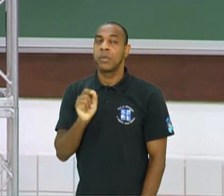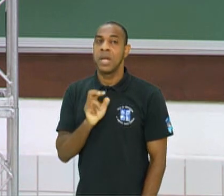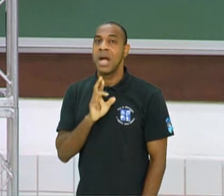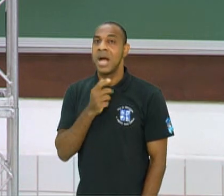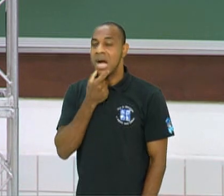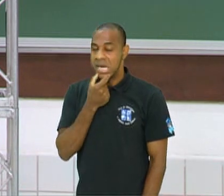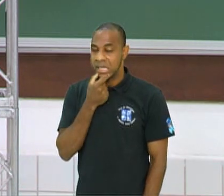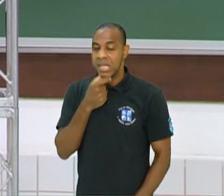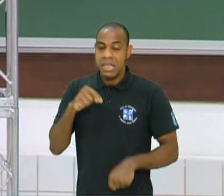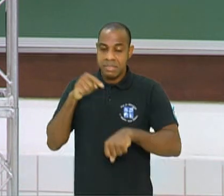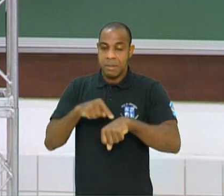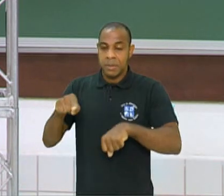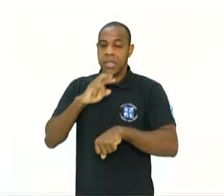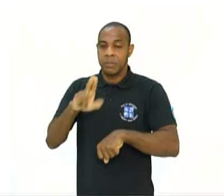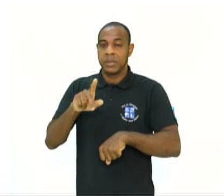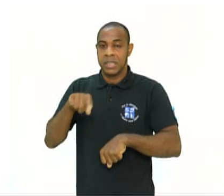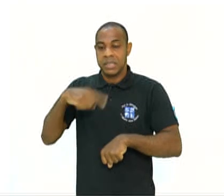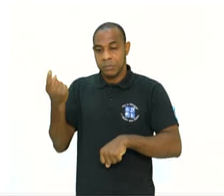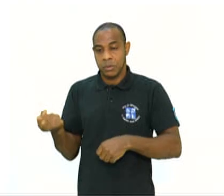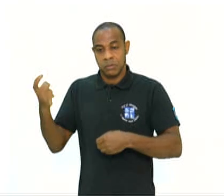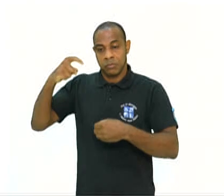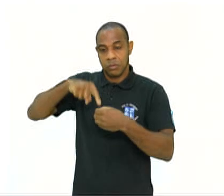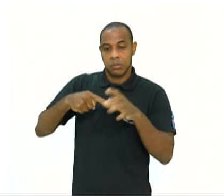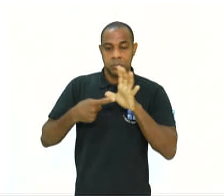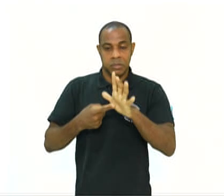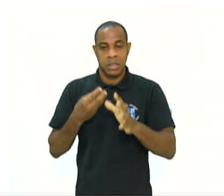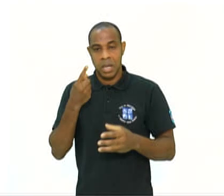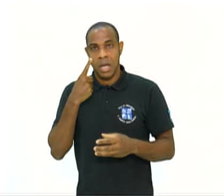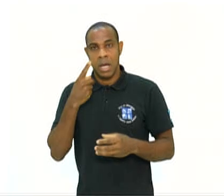para vocês responderem e já eu volto para a gente conferir.